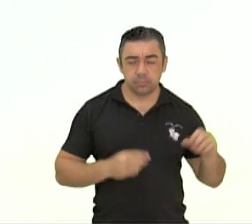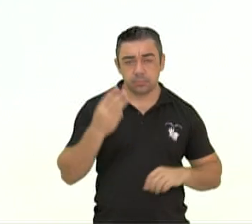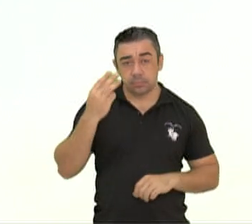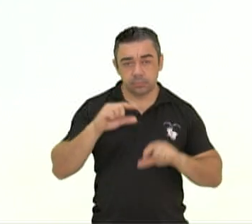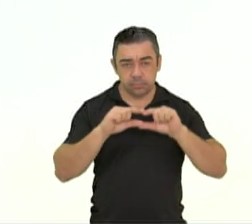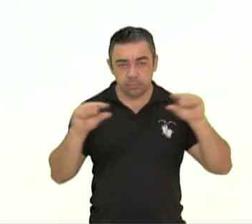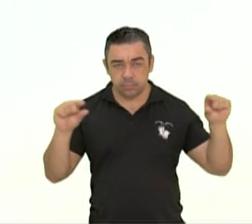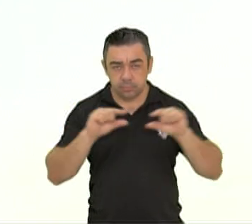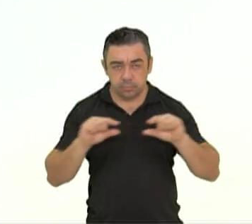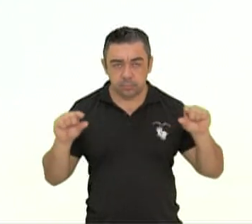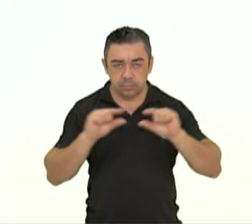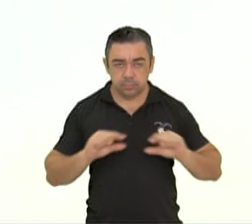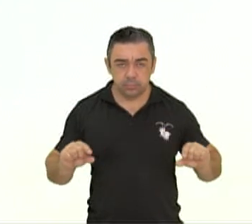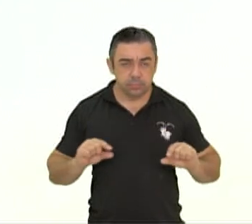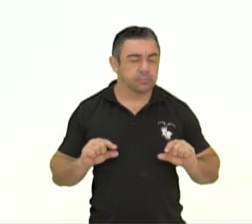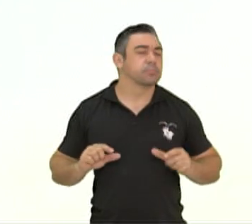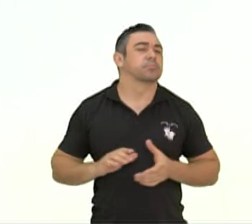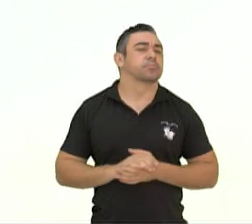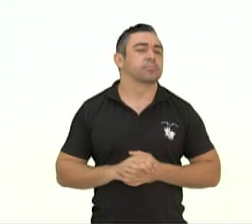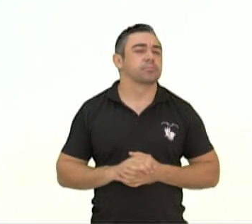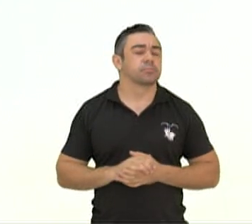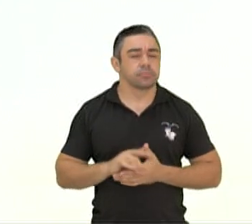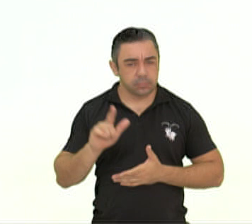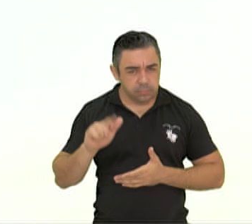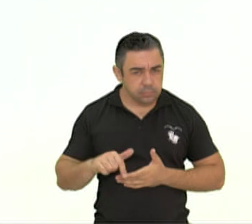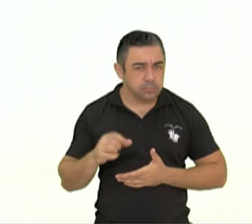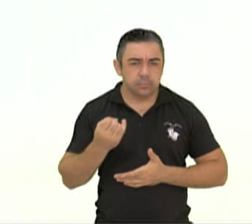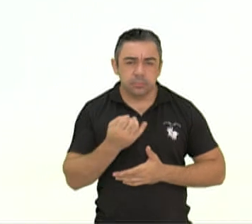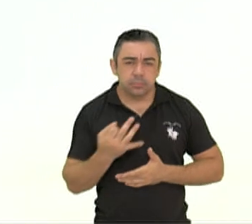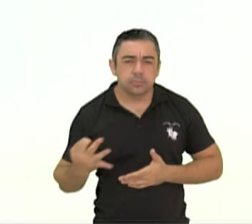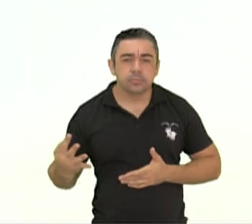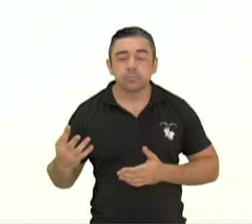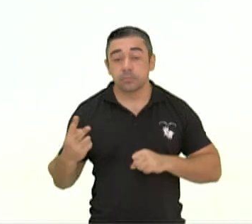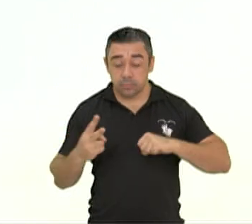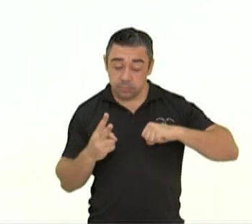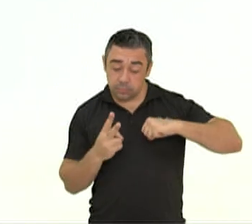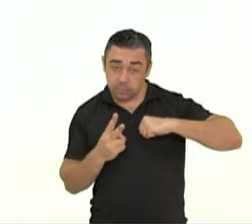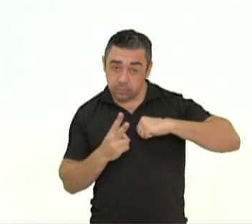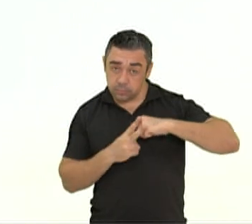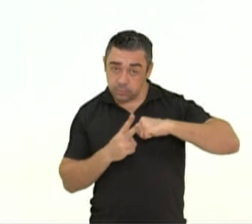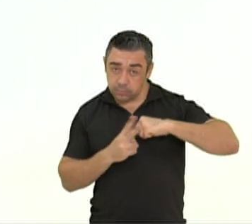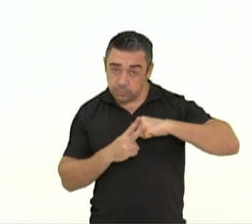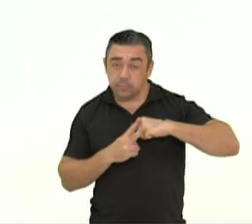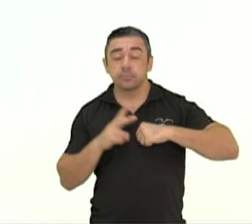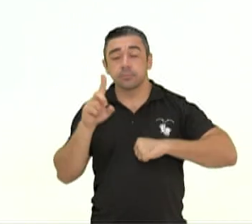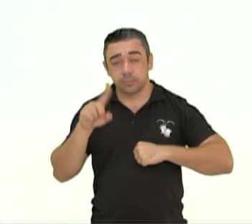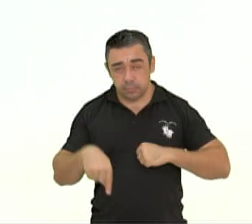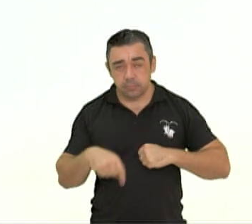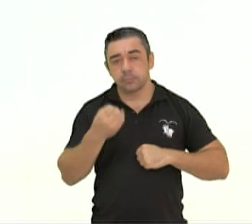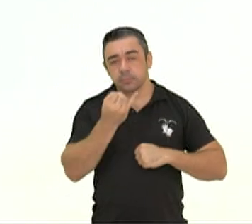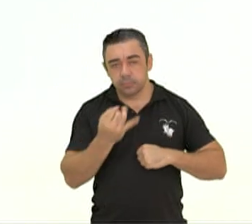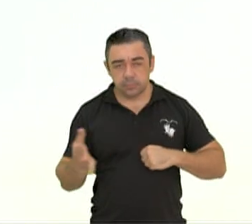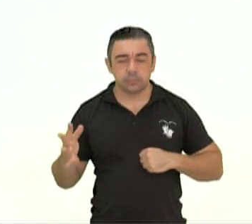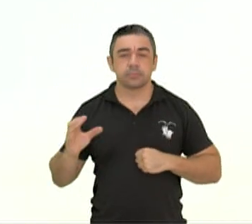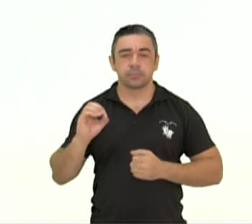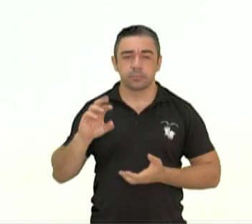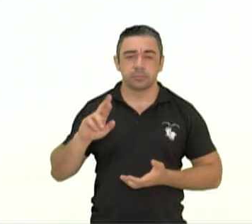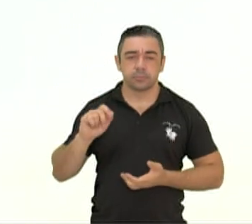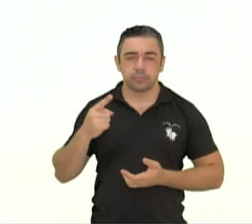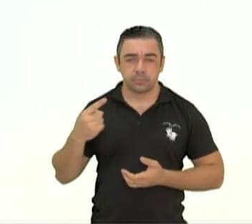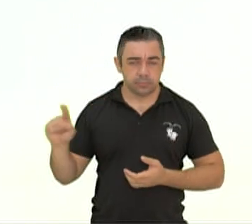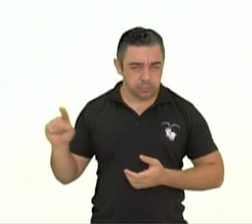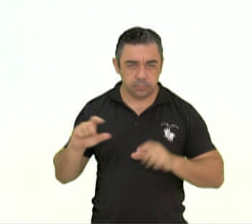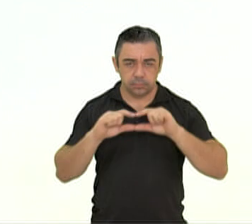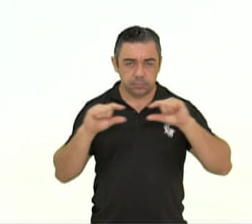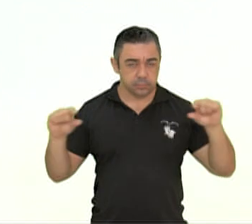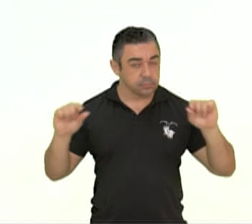3 orações. Lembrando, quantos forem o número de verbos, serão o número de orações. Só cuidado